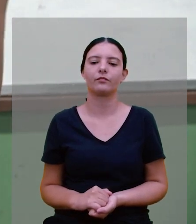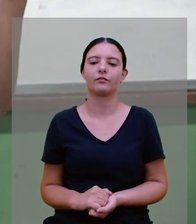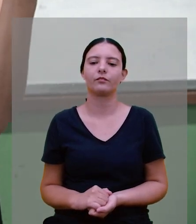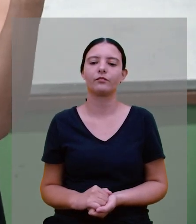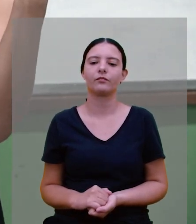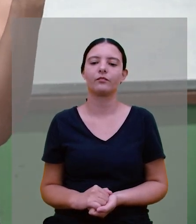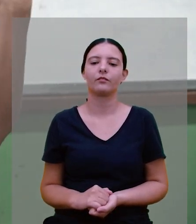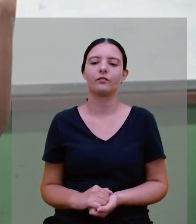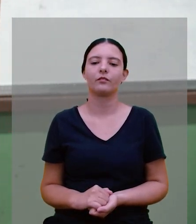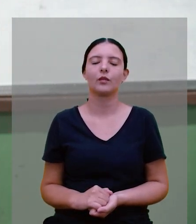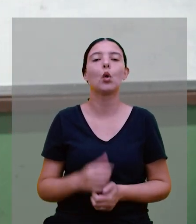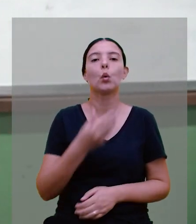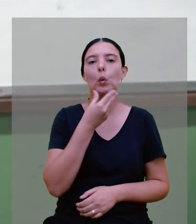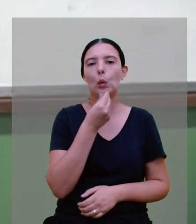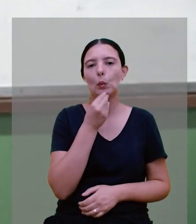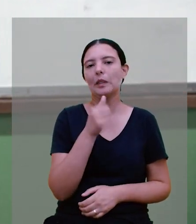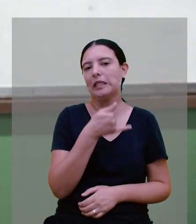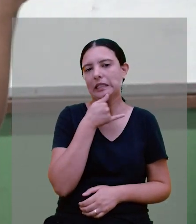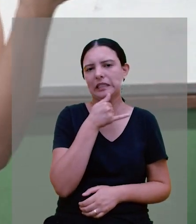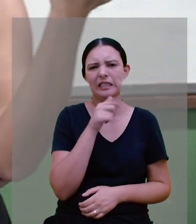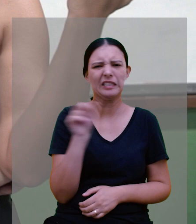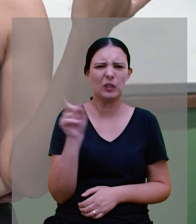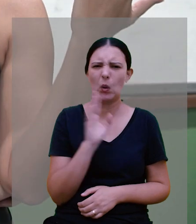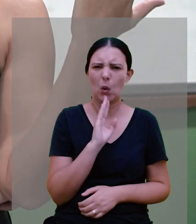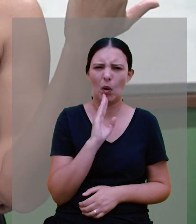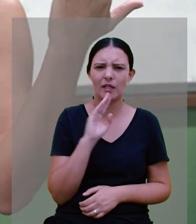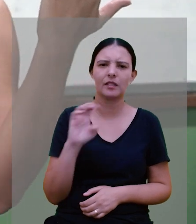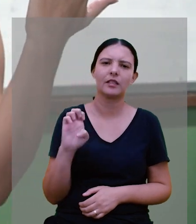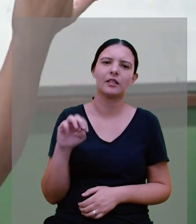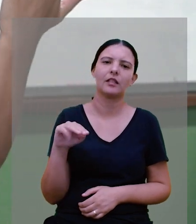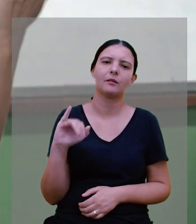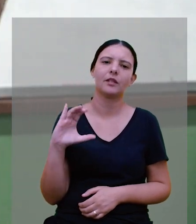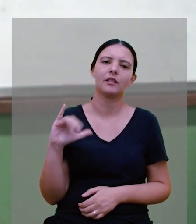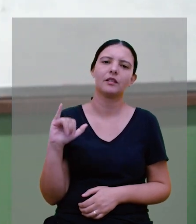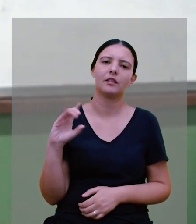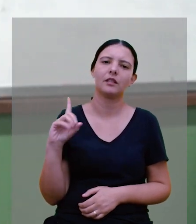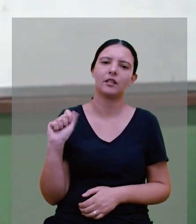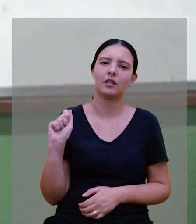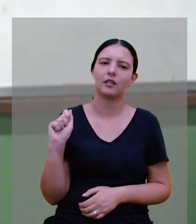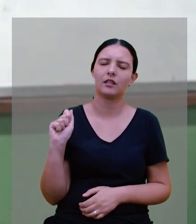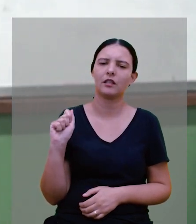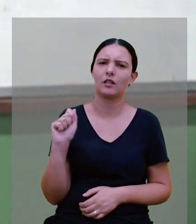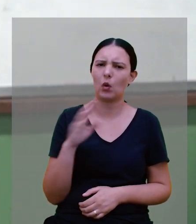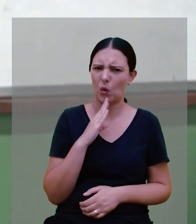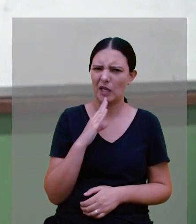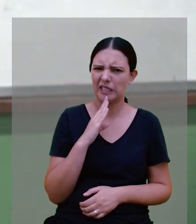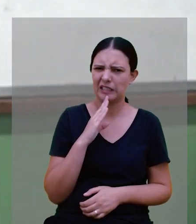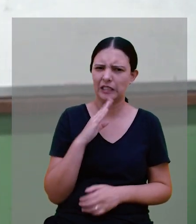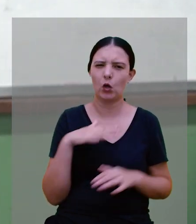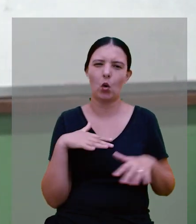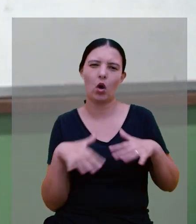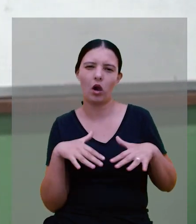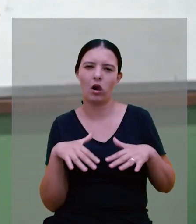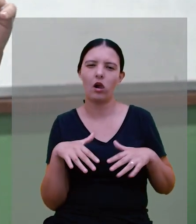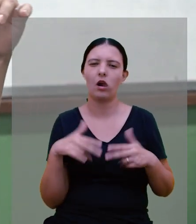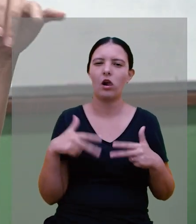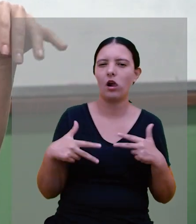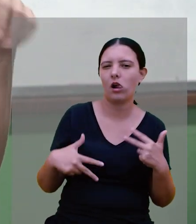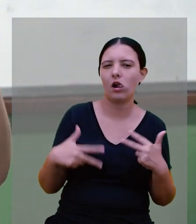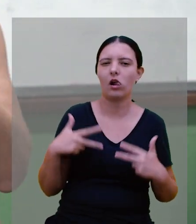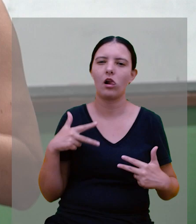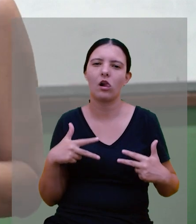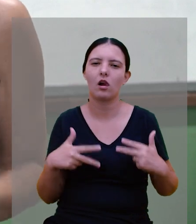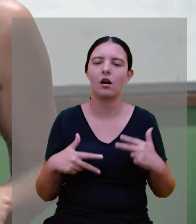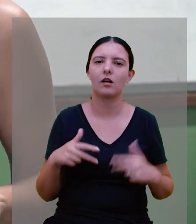Eu dei para os meninos um exemplo e eles não conheciam muito. Vocês conhecem o Emicida? Né? O Emicida, um rapper.